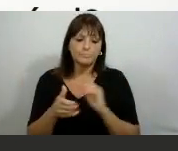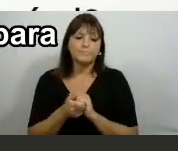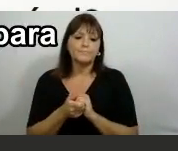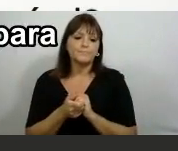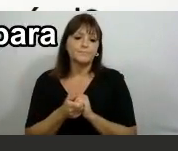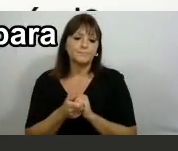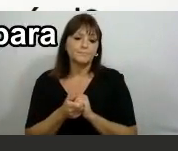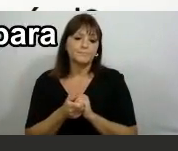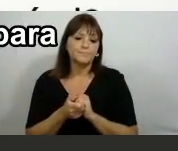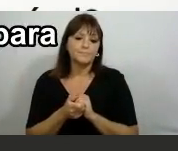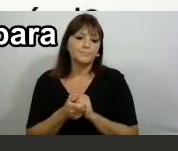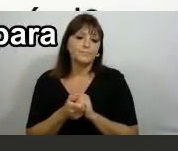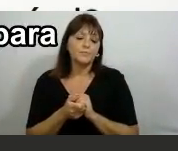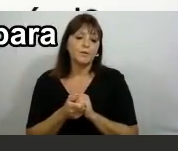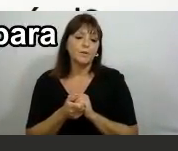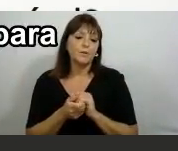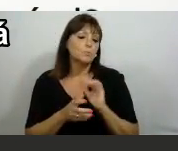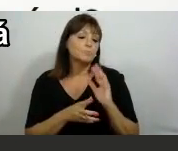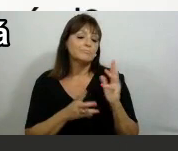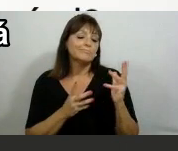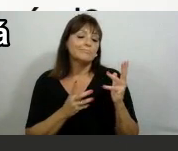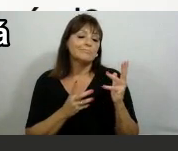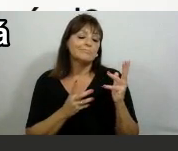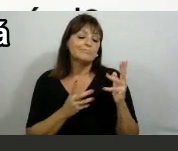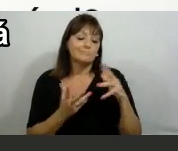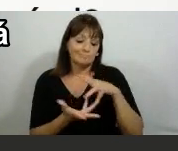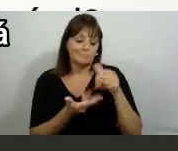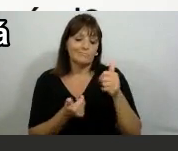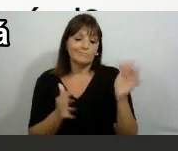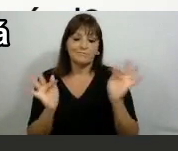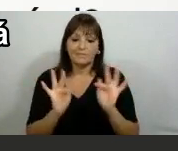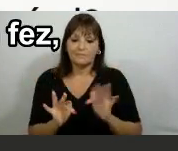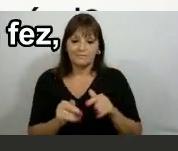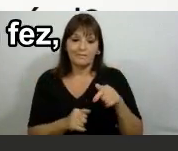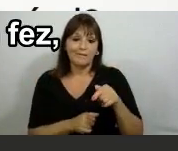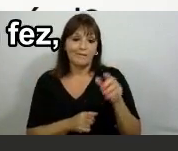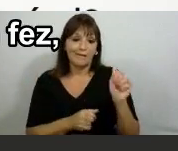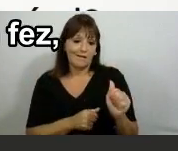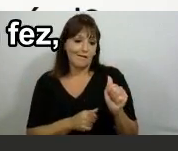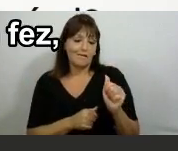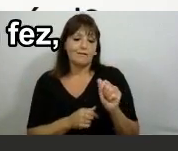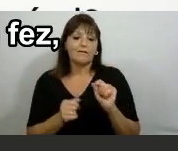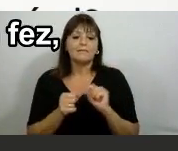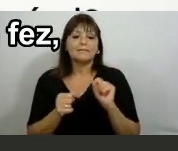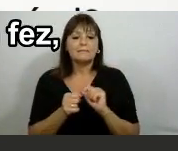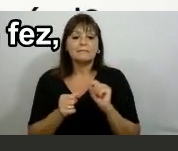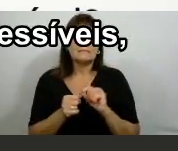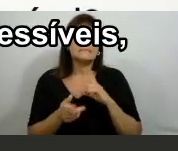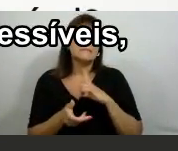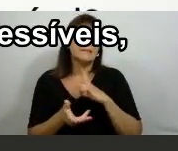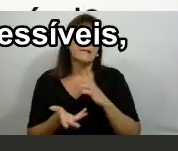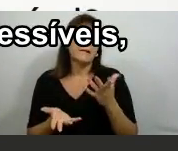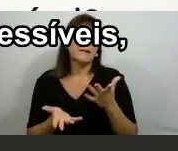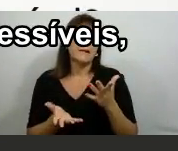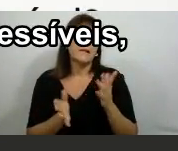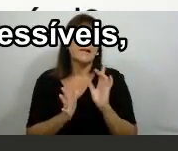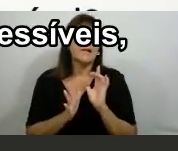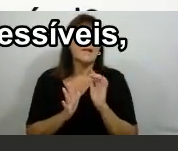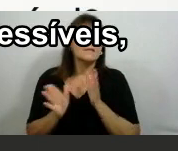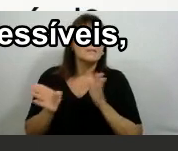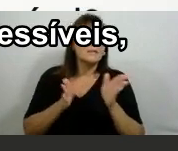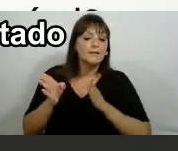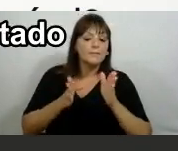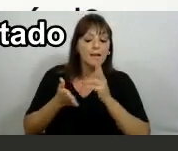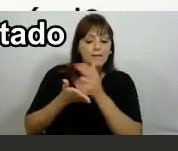do QA, eu tenho um ponto de partida para testar. Eu pego o handoff lá de acessibilidade que o design fez. Eu conheço